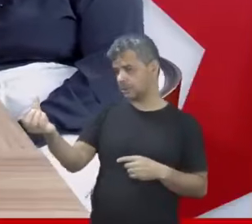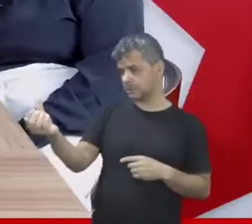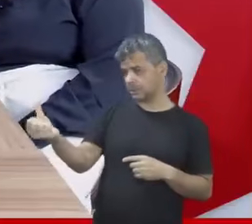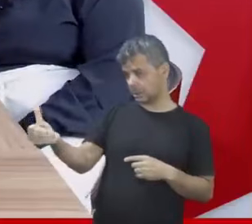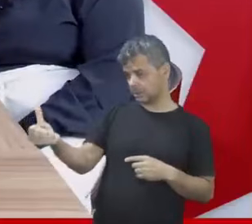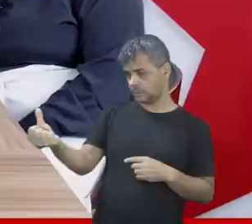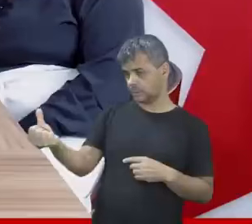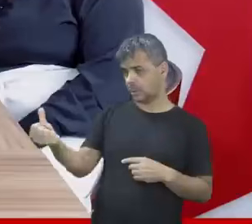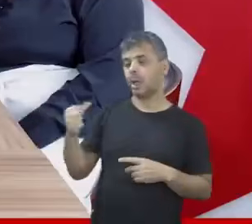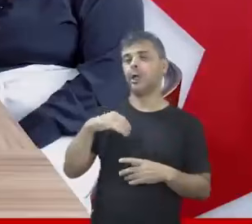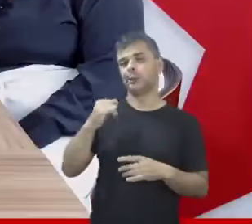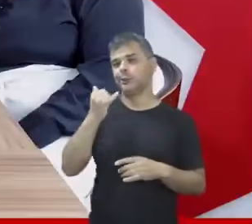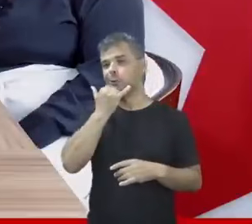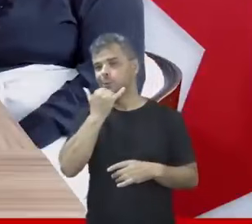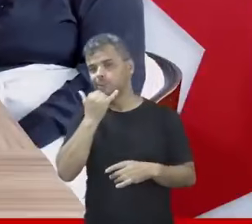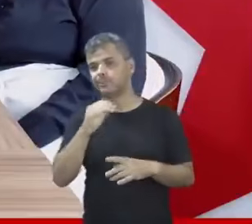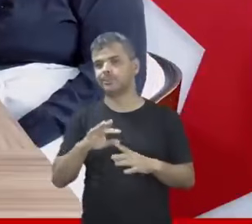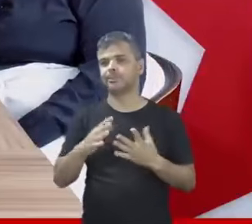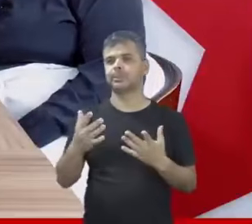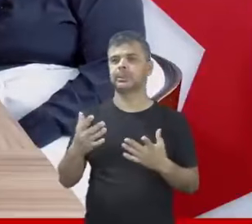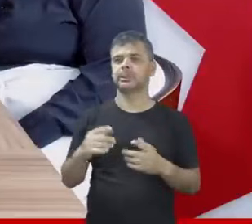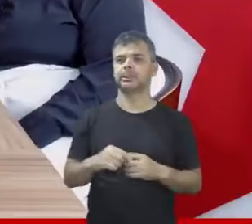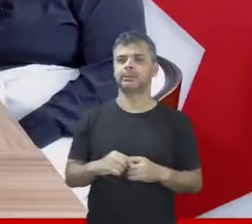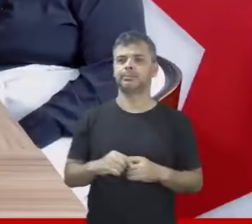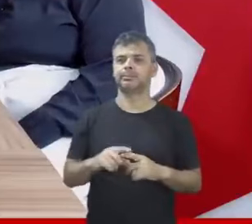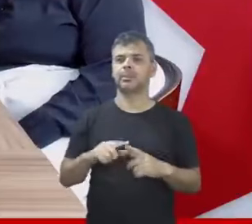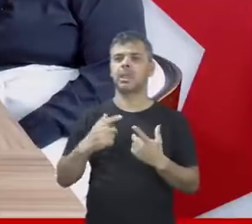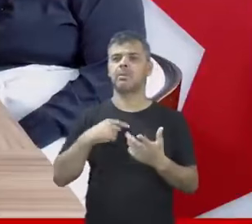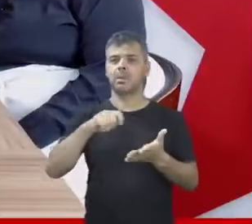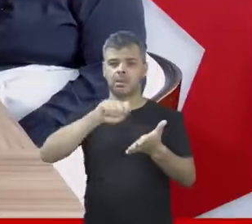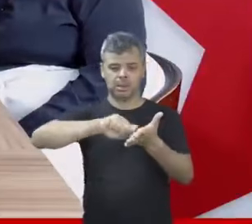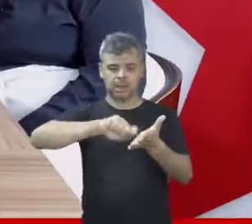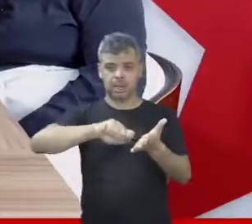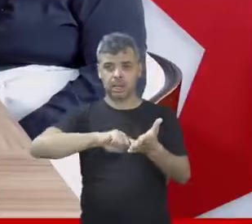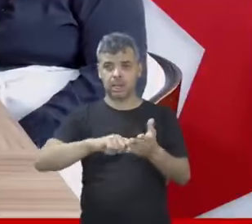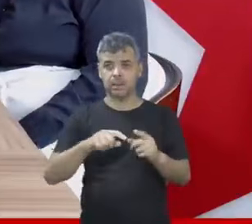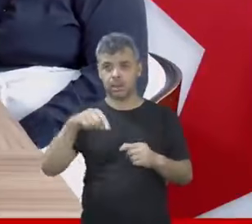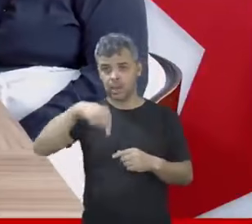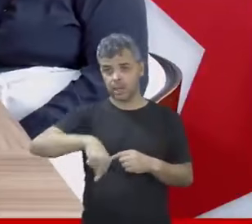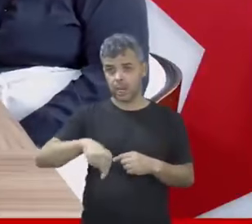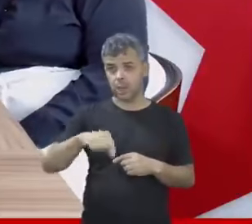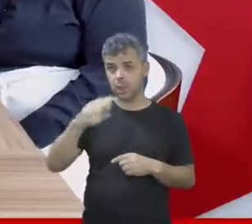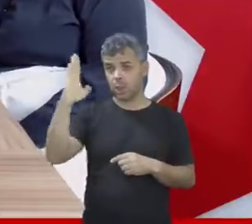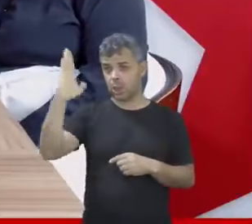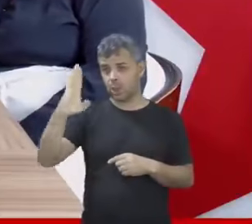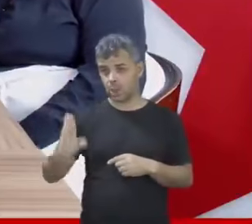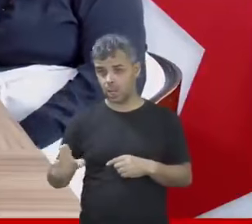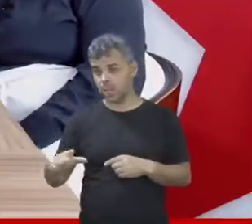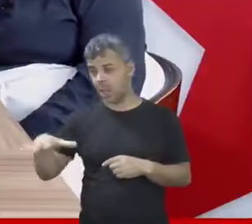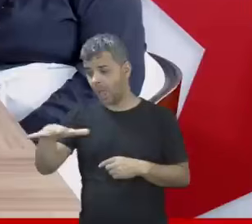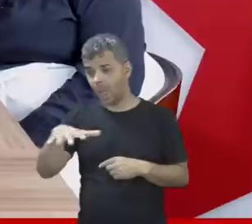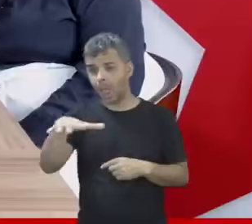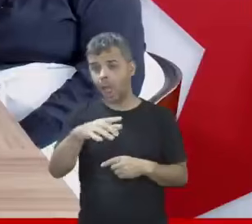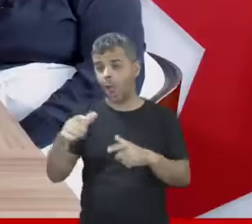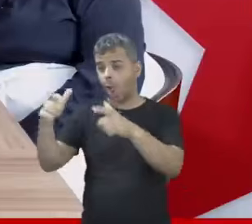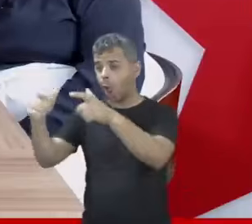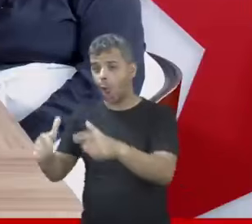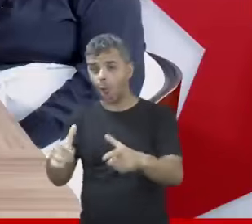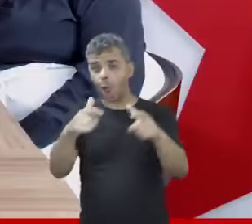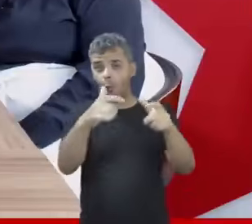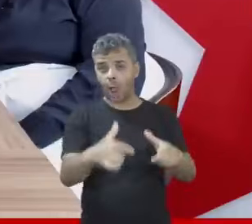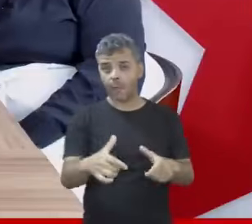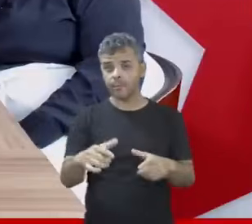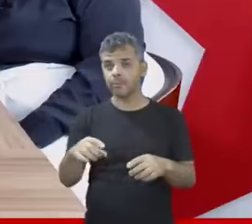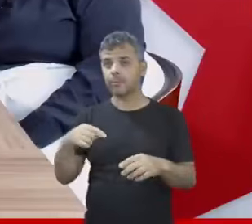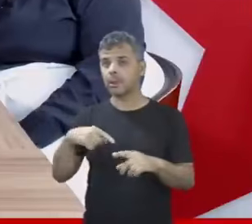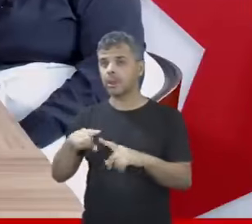Aliás, é que está escrito errado, né? Aqui no Brasil, a gente tem setores onde a escala 6x1